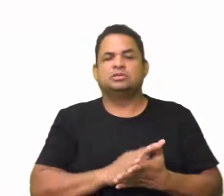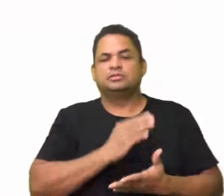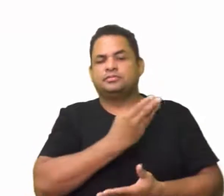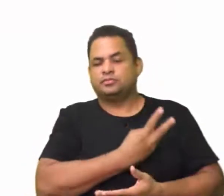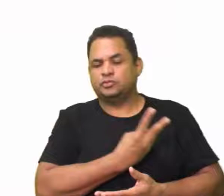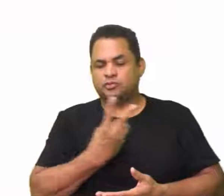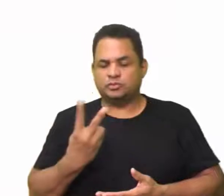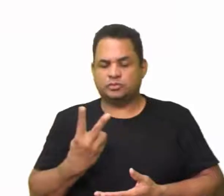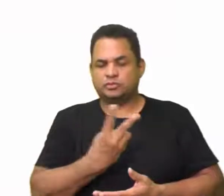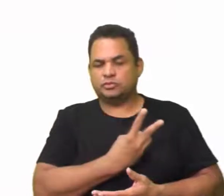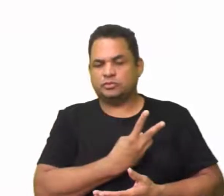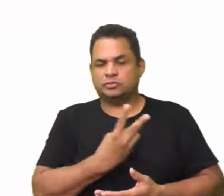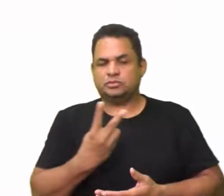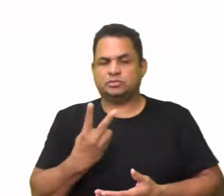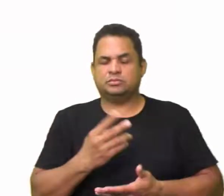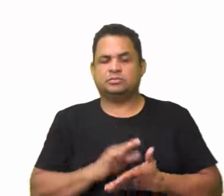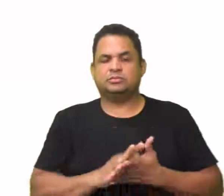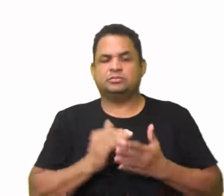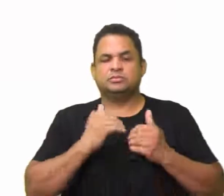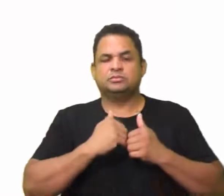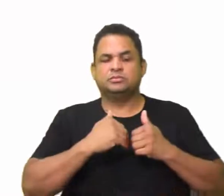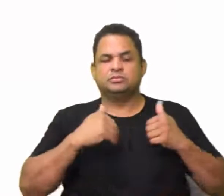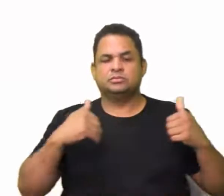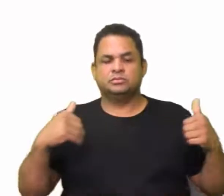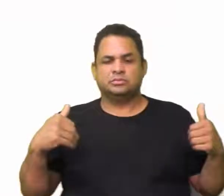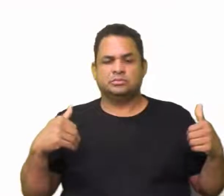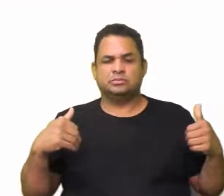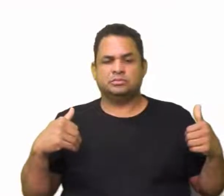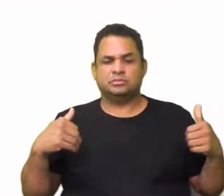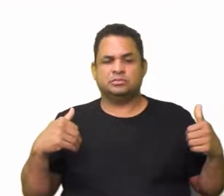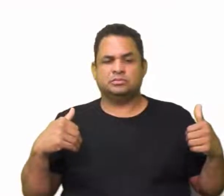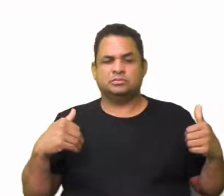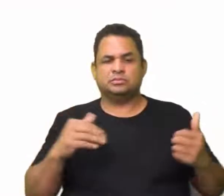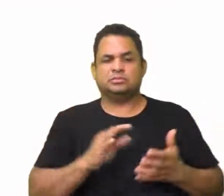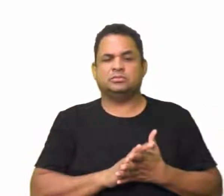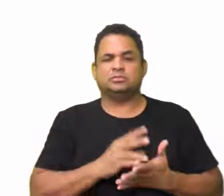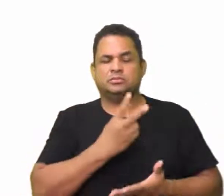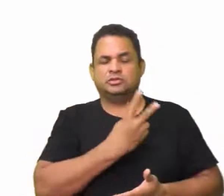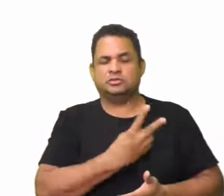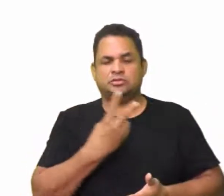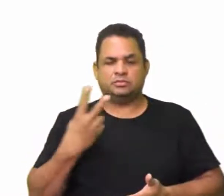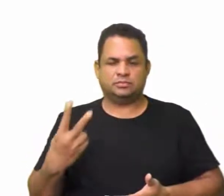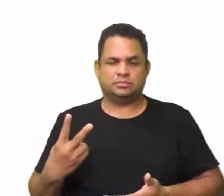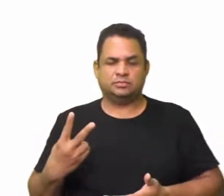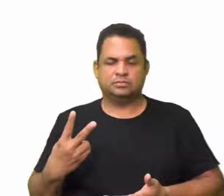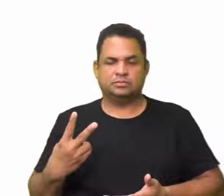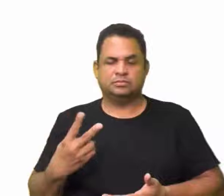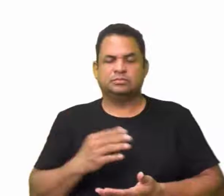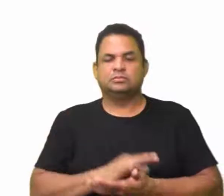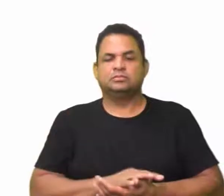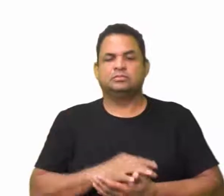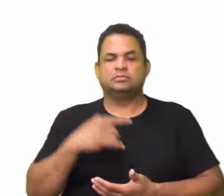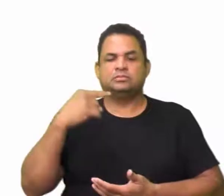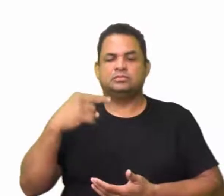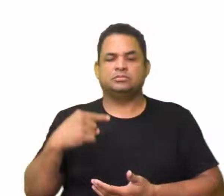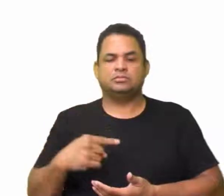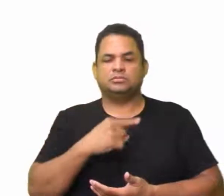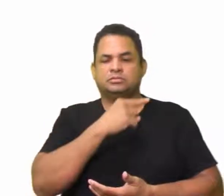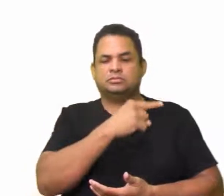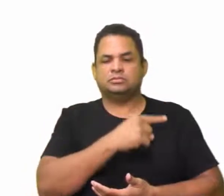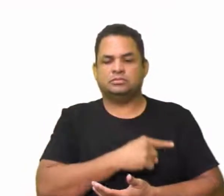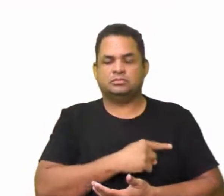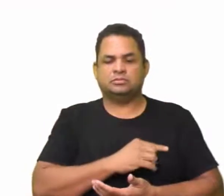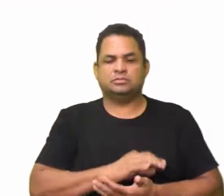em cada, e quando eu separo, fica lá, 2 aqui, 2 aqui. É dessa forma que ocorre por